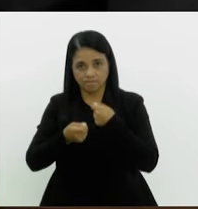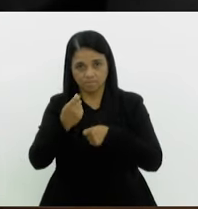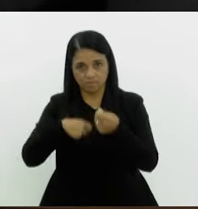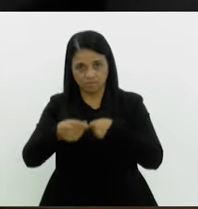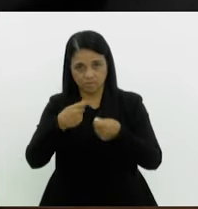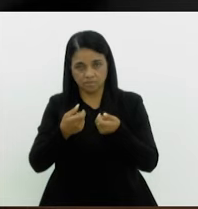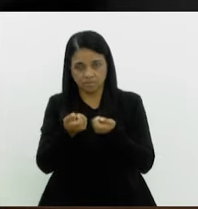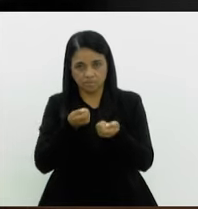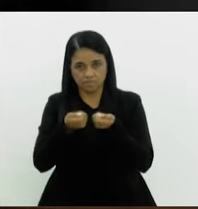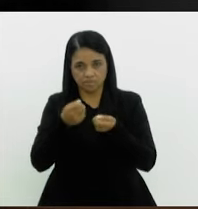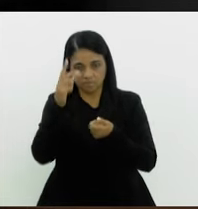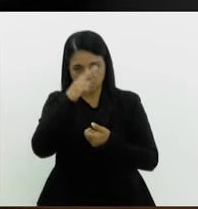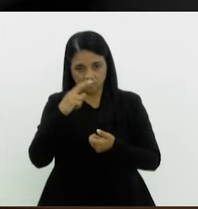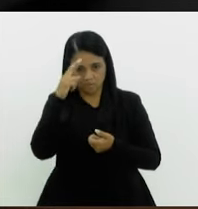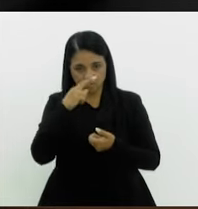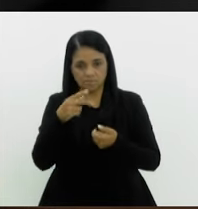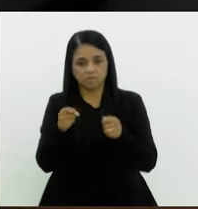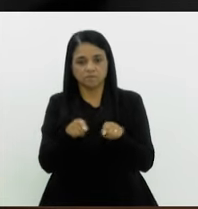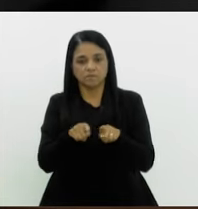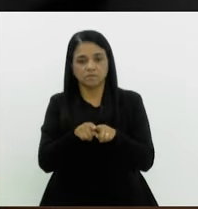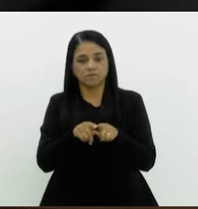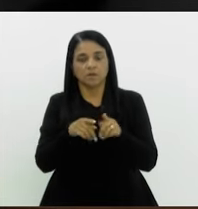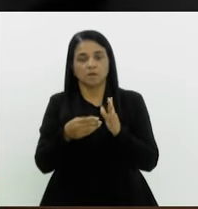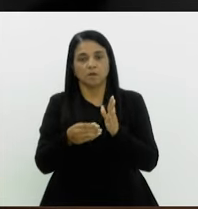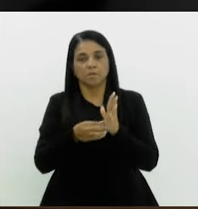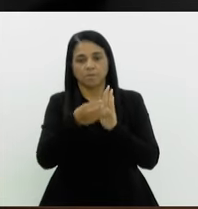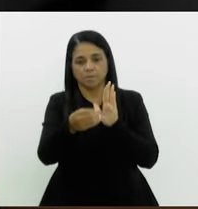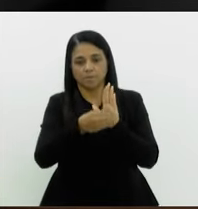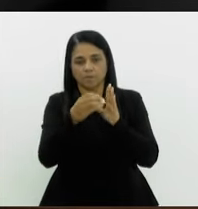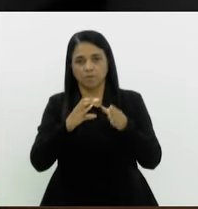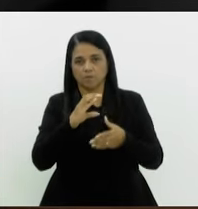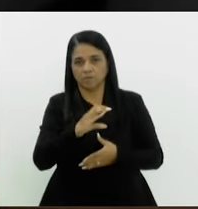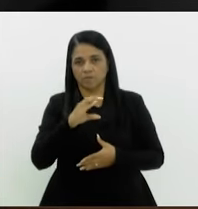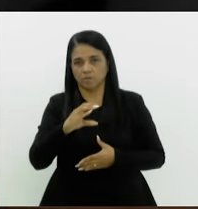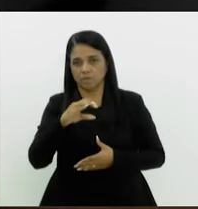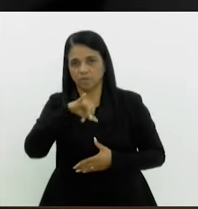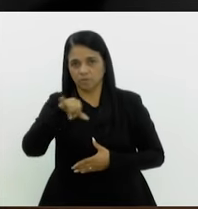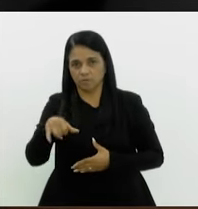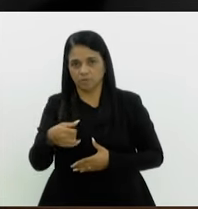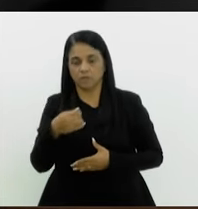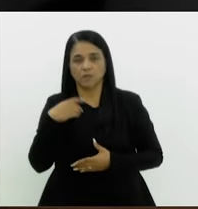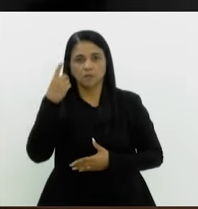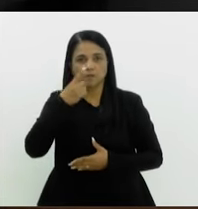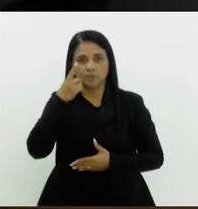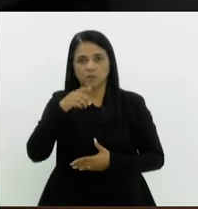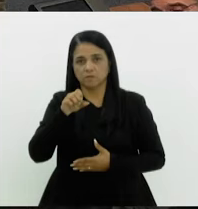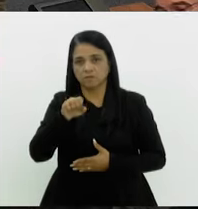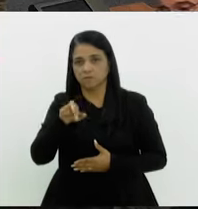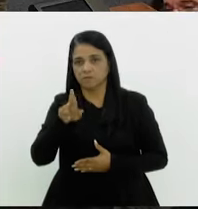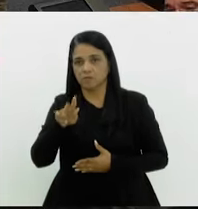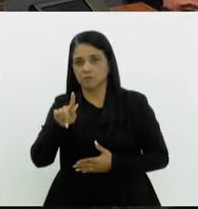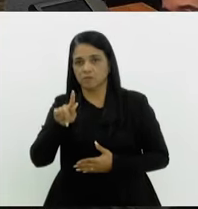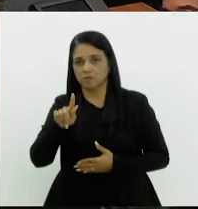Financeira e Controle. Para emitir parecer pela Comissão de Constituição e Justiça, deputado doutor Serginho.